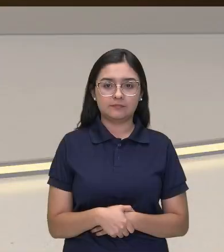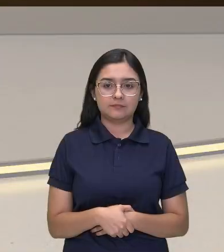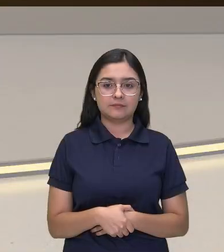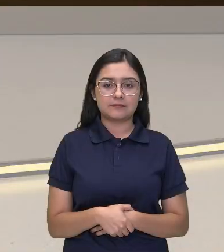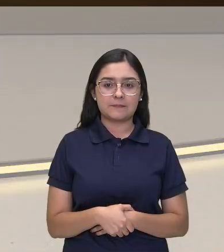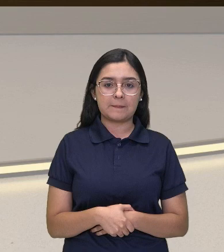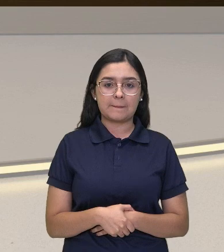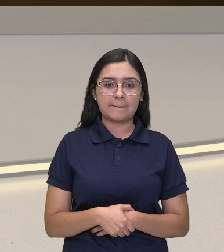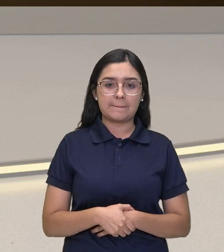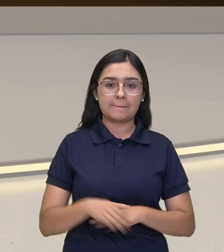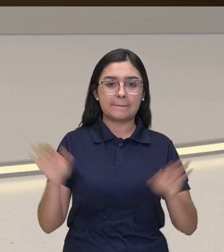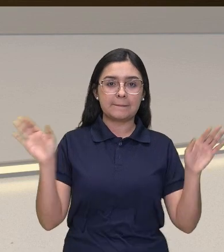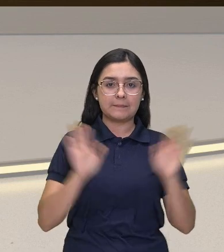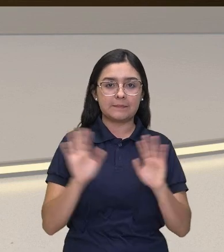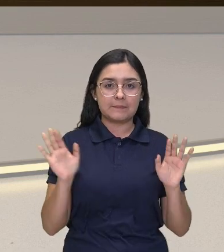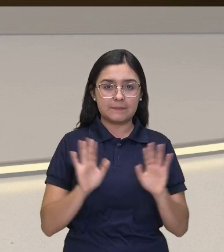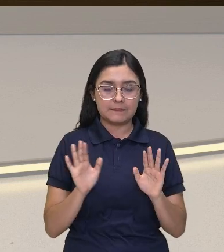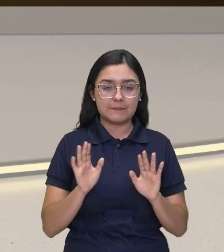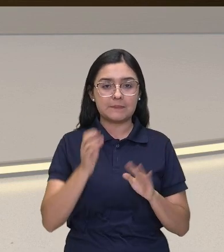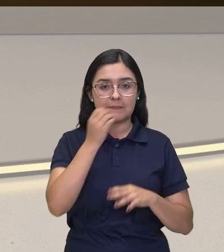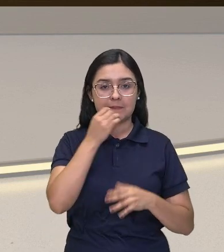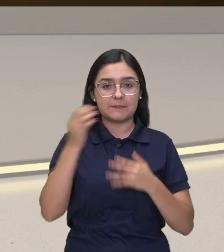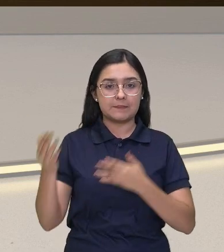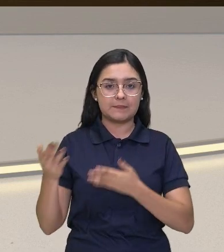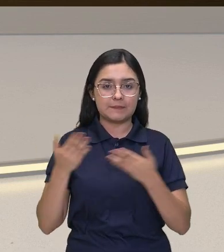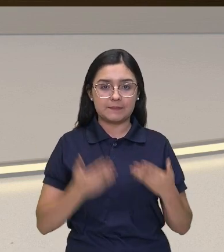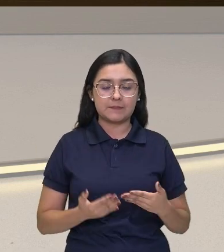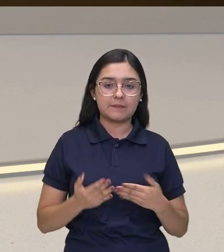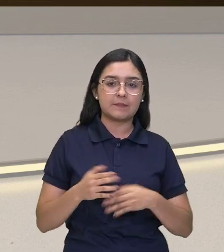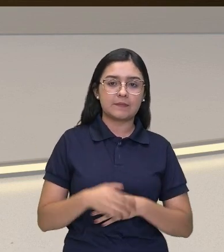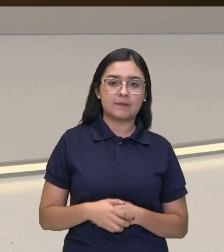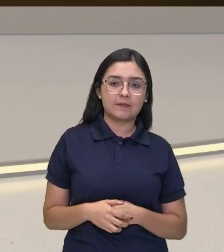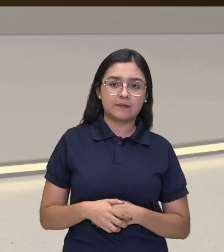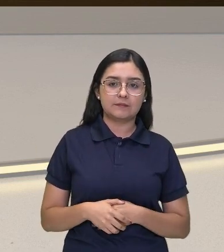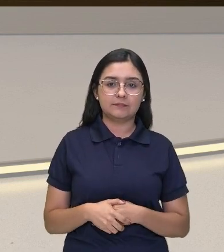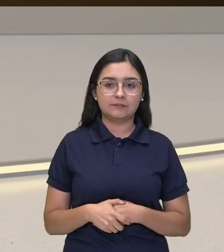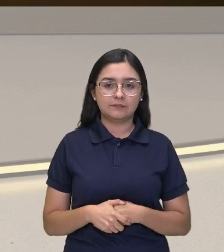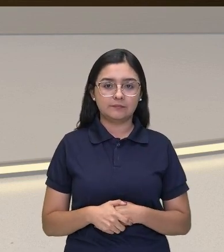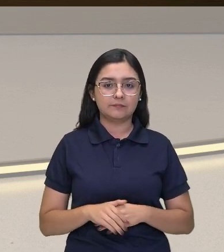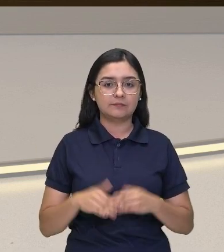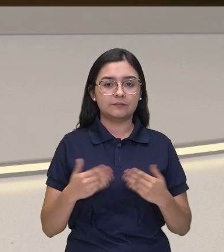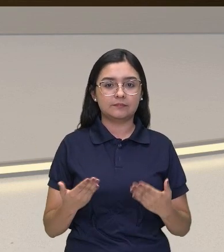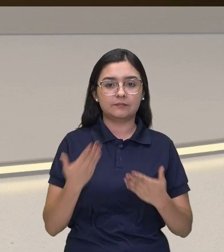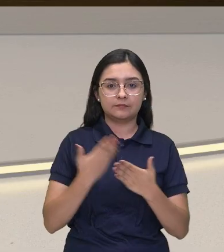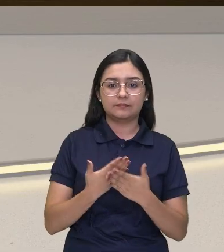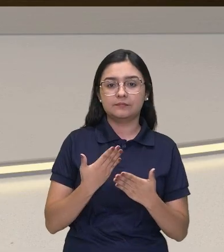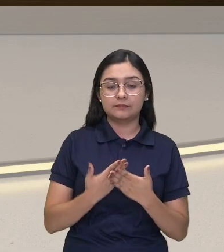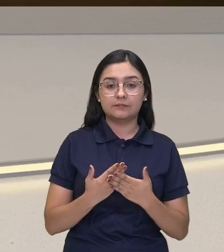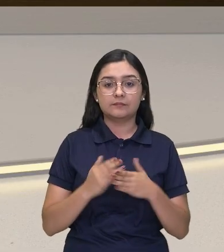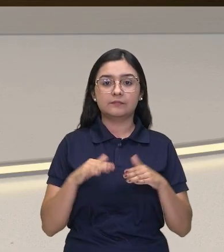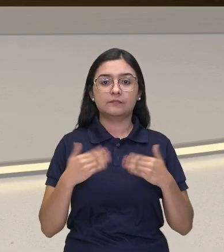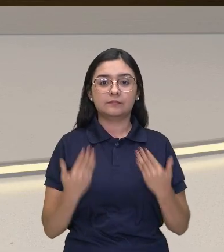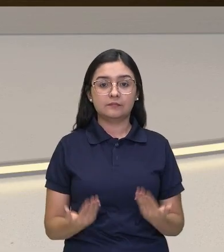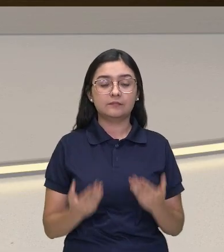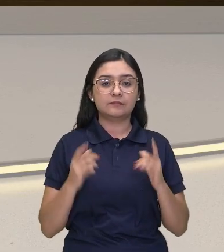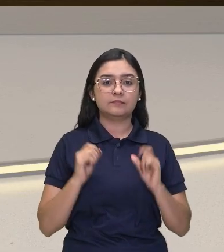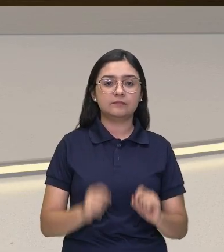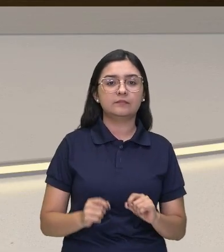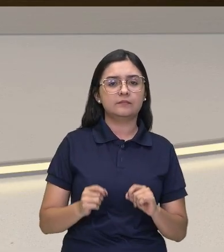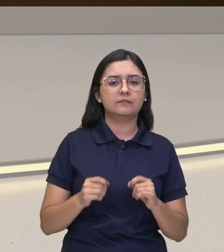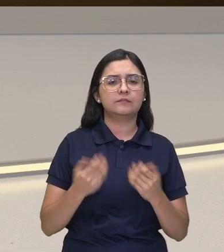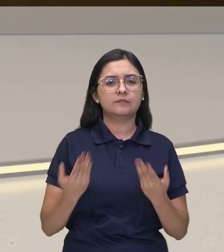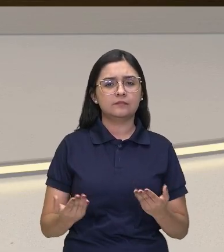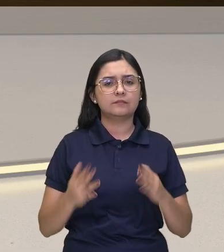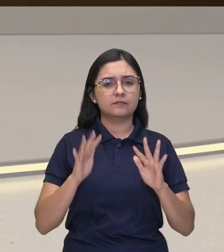E aí, pessoal da EJA, nona etapa, sejam todos bem-vindos a mais um momento de estudos. E agora muito especial, né?